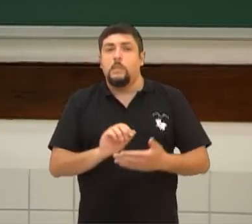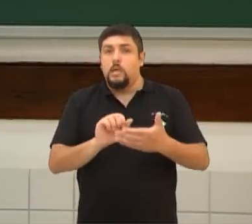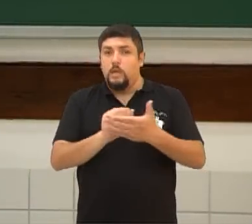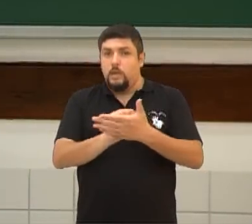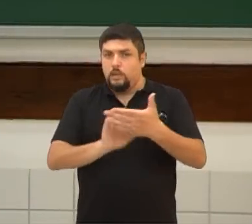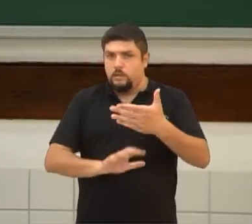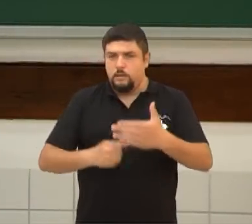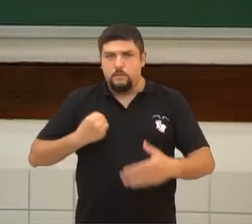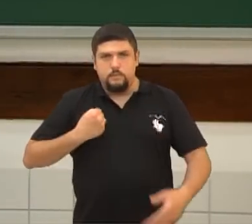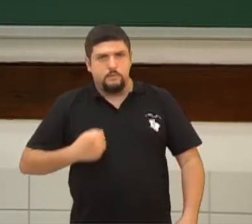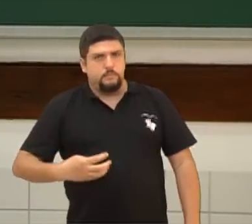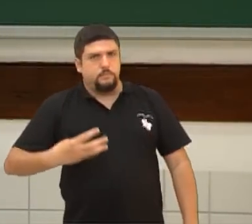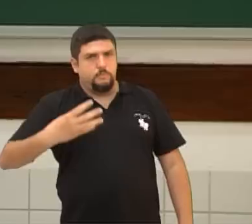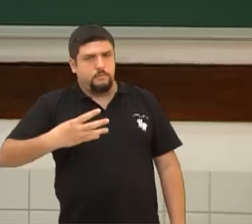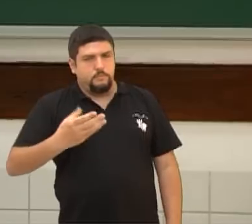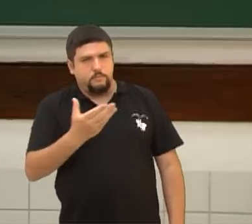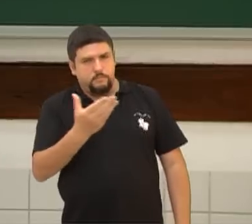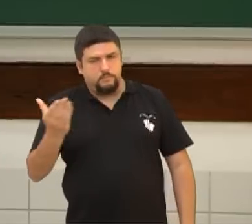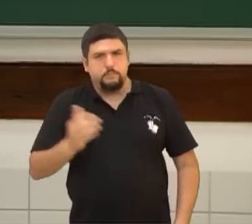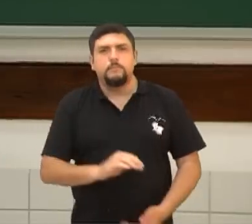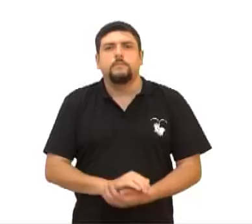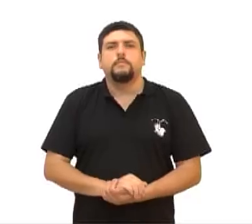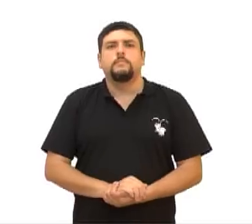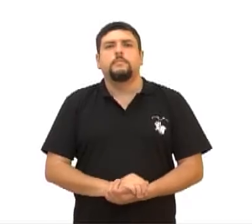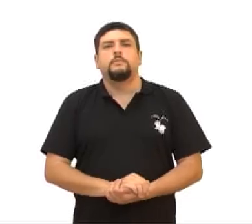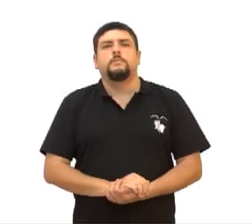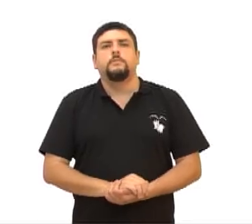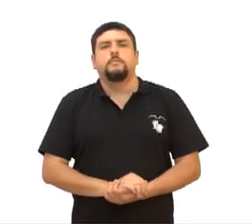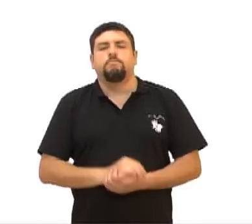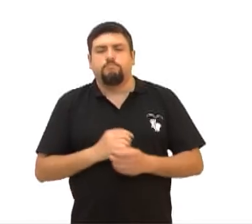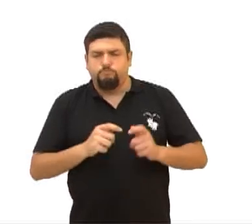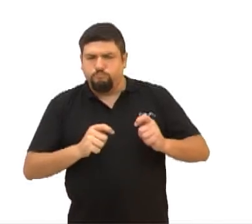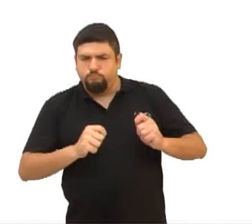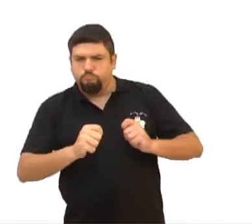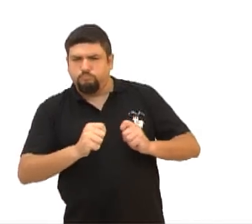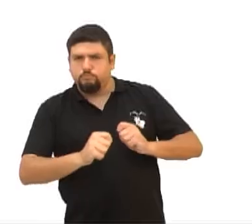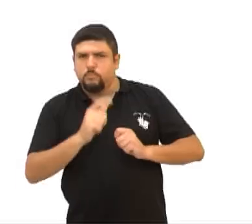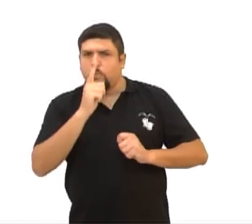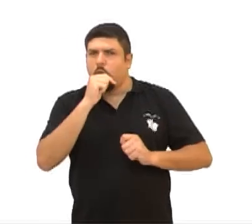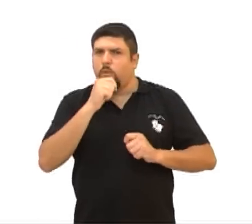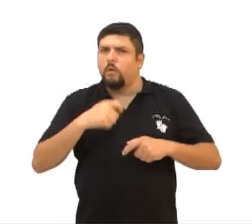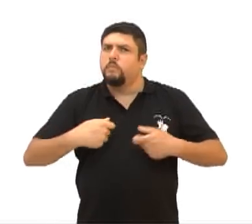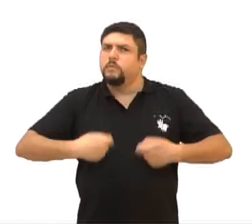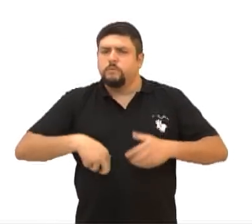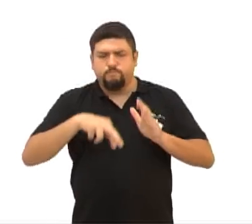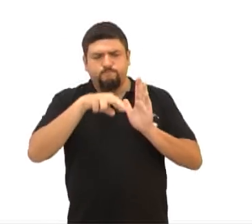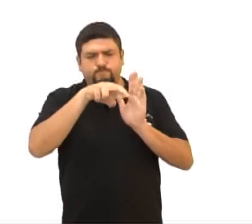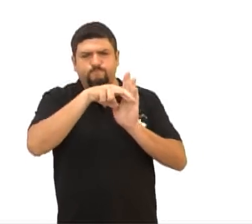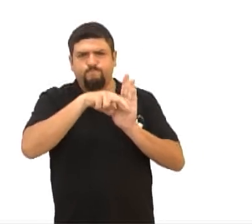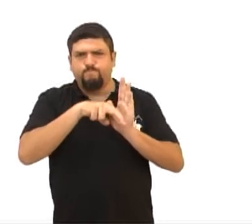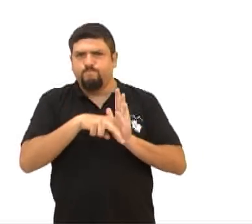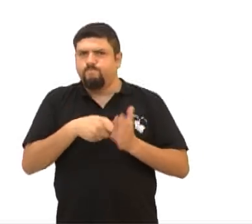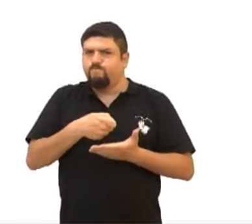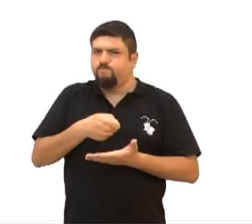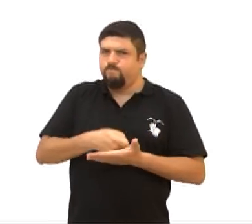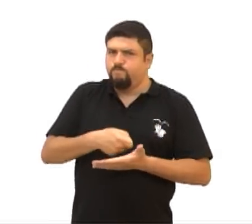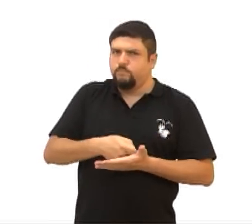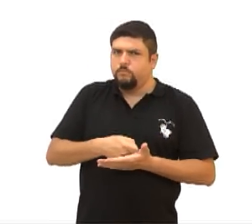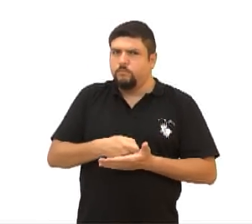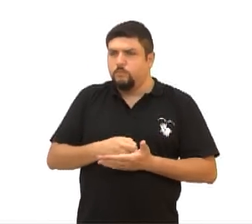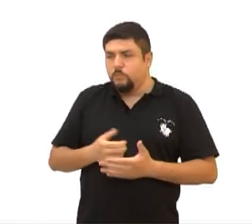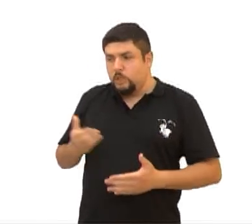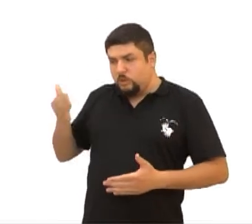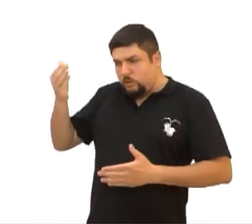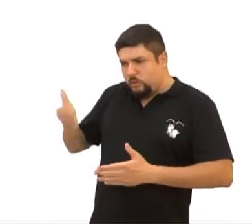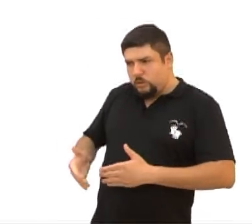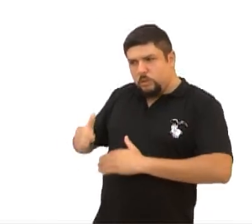Atividade 4 para você. Economia de água deve virar rotina, defende